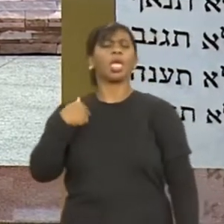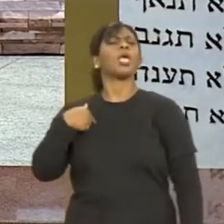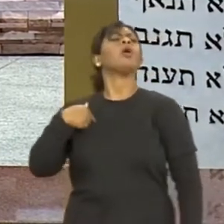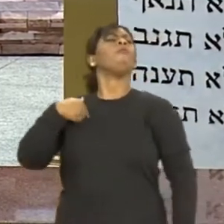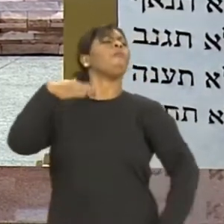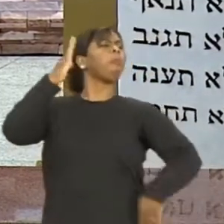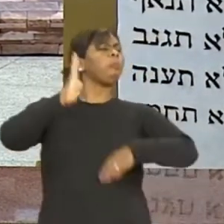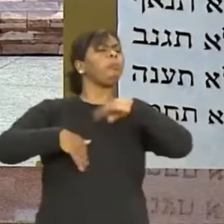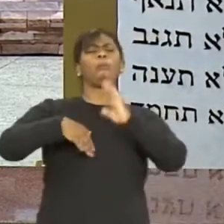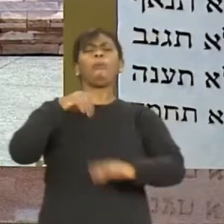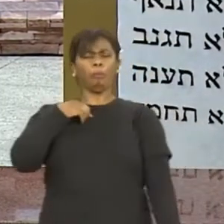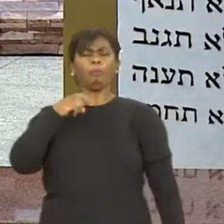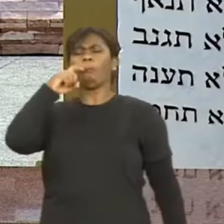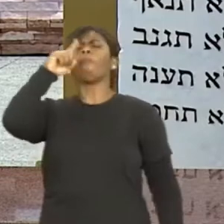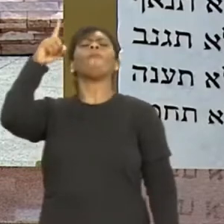me garanto.